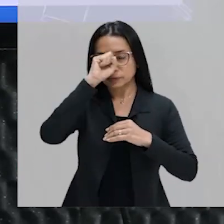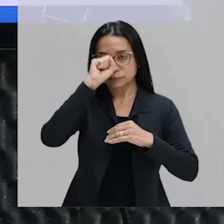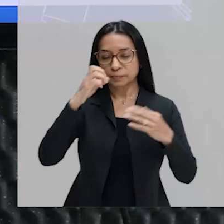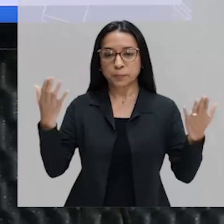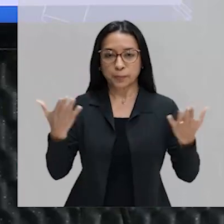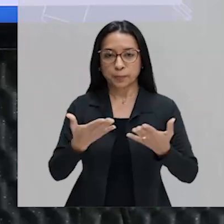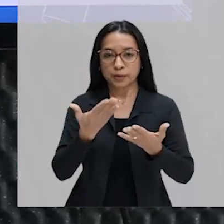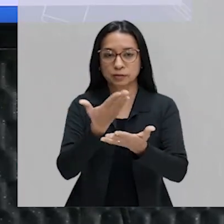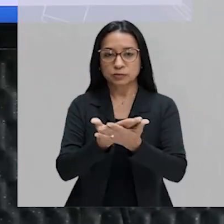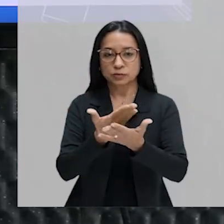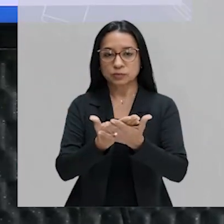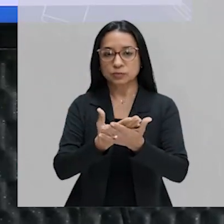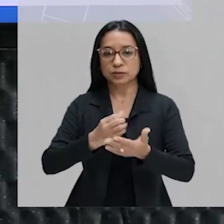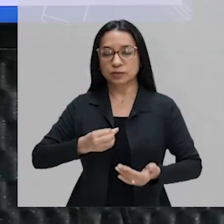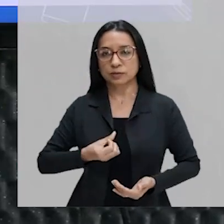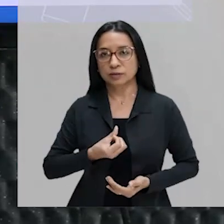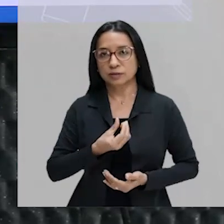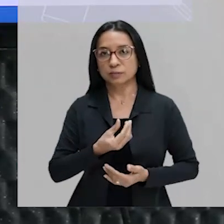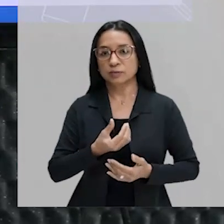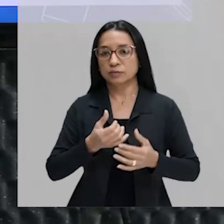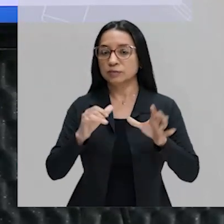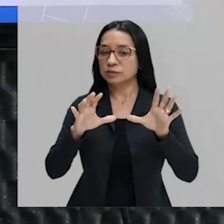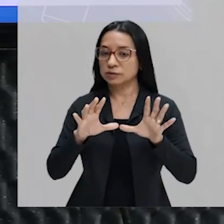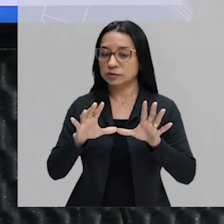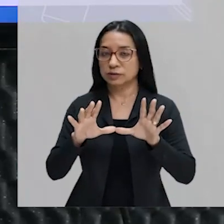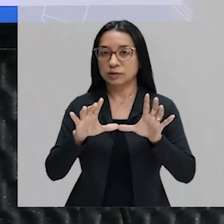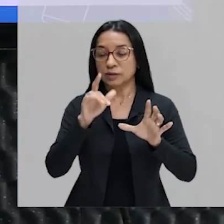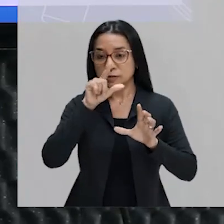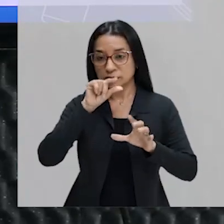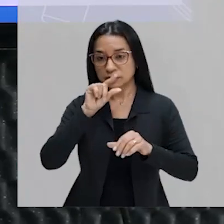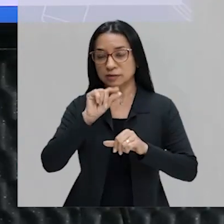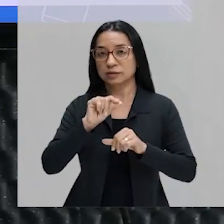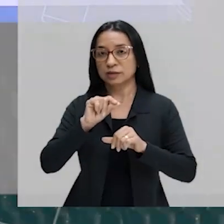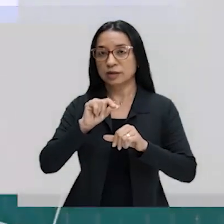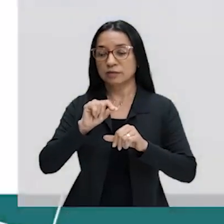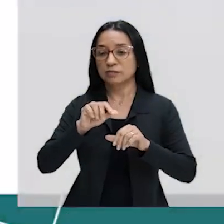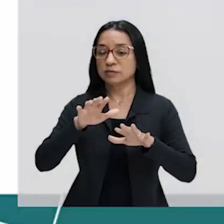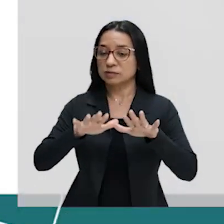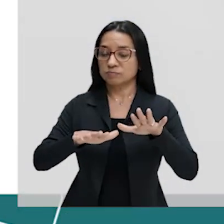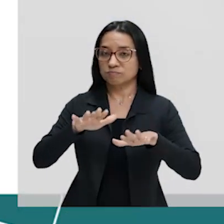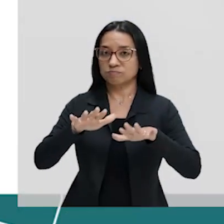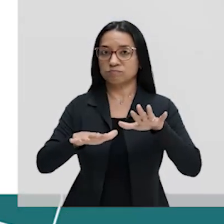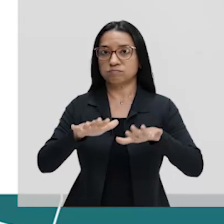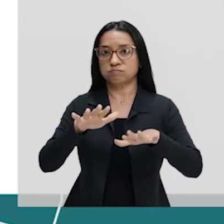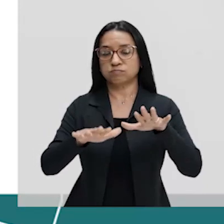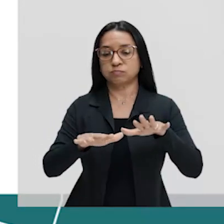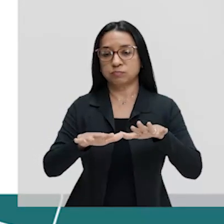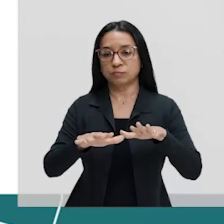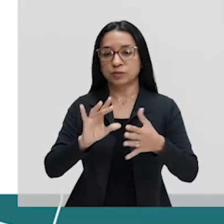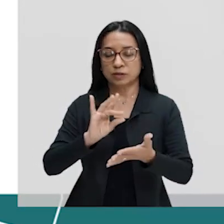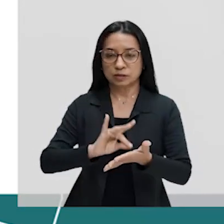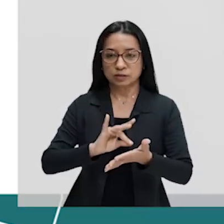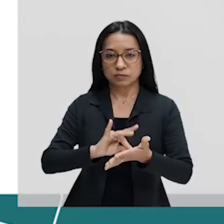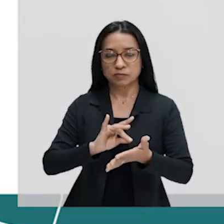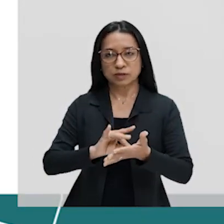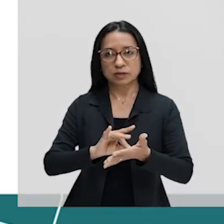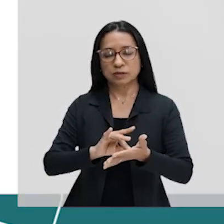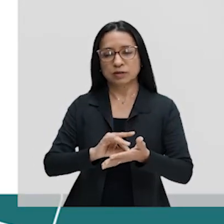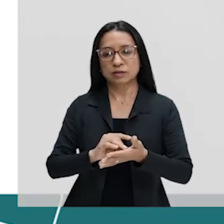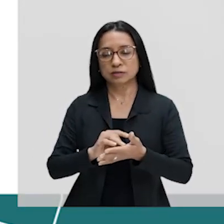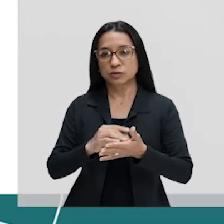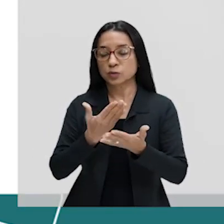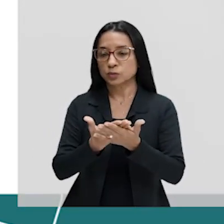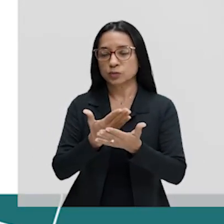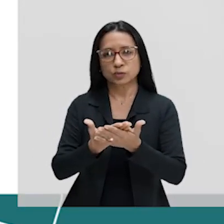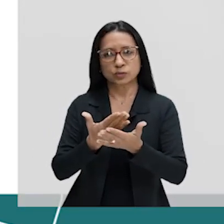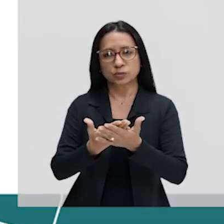estudar embriologia das aves e répteis. Na verdade, a gente já está estudando embriologia já há um bom